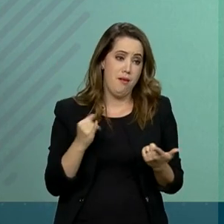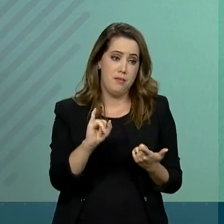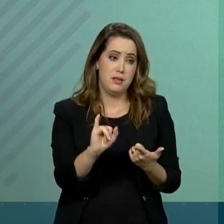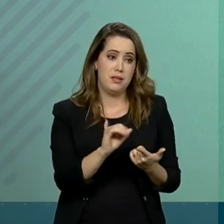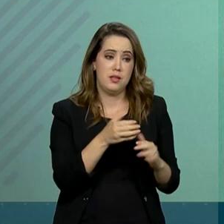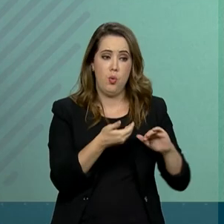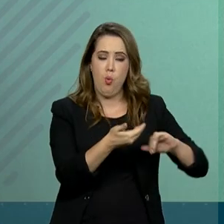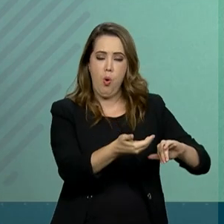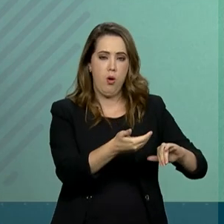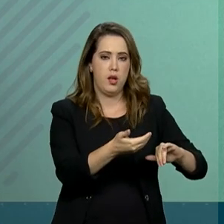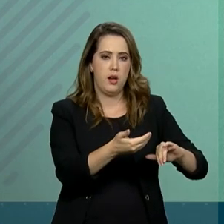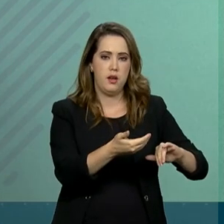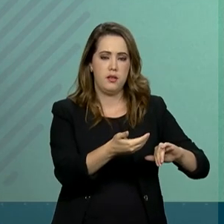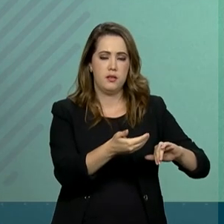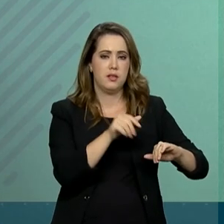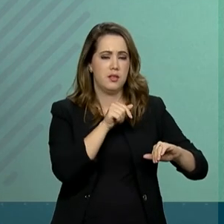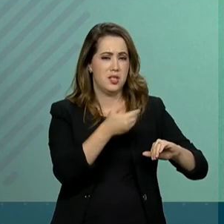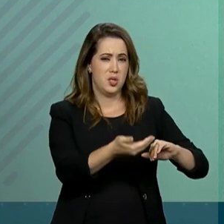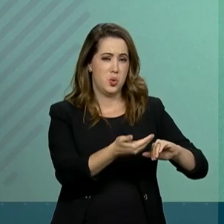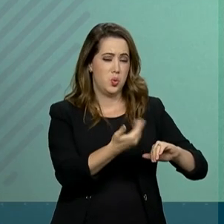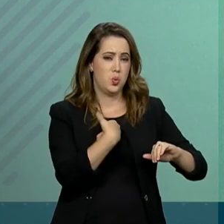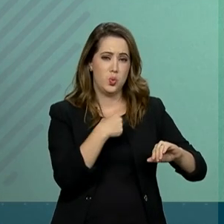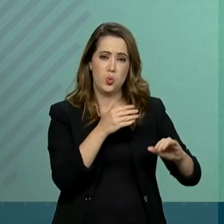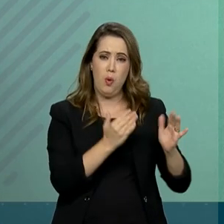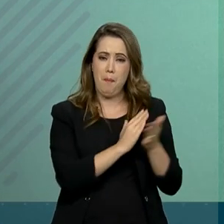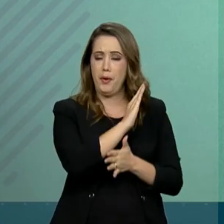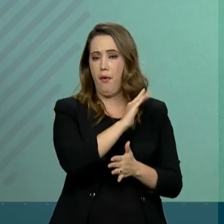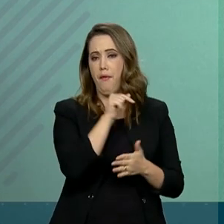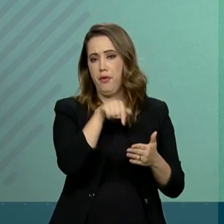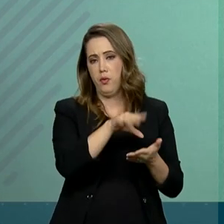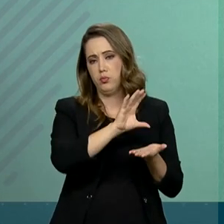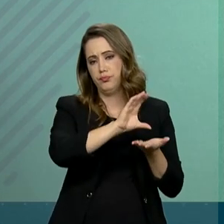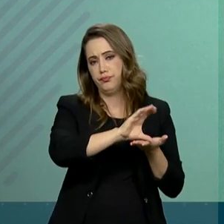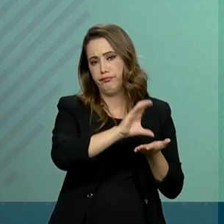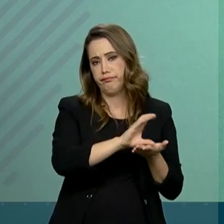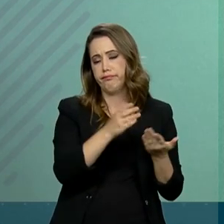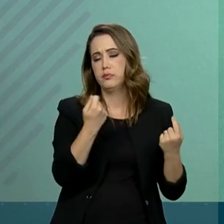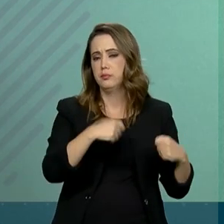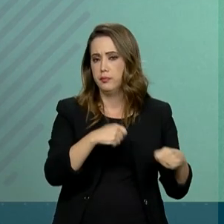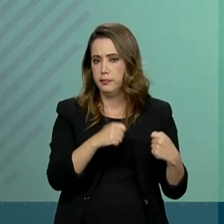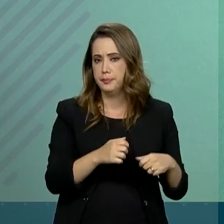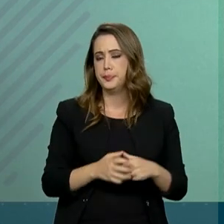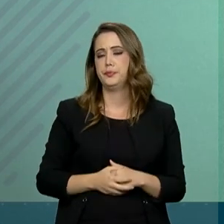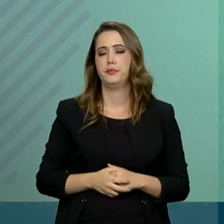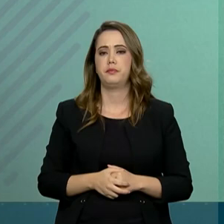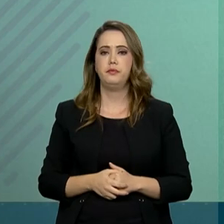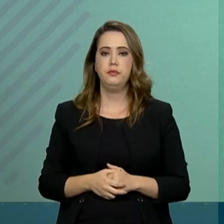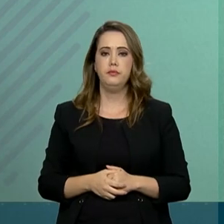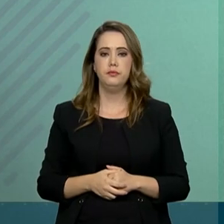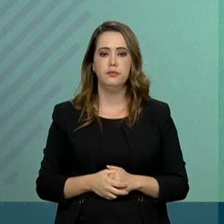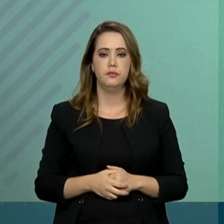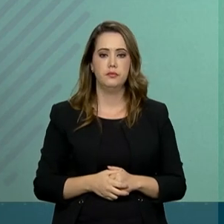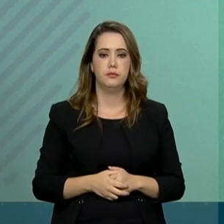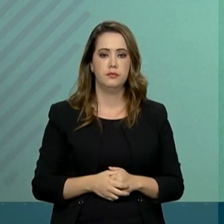há a solicitação do governo não venha a ser em campanhas pelo congresso